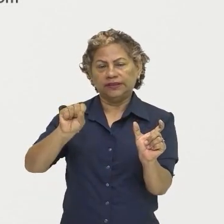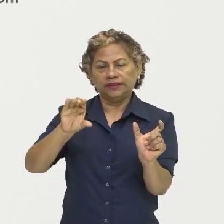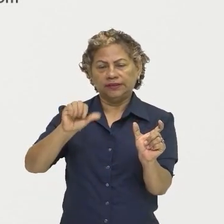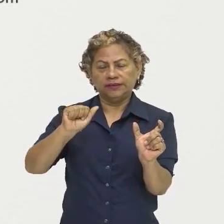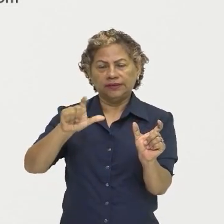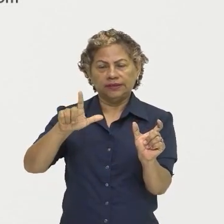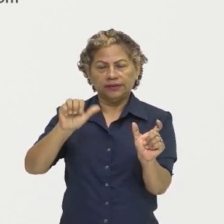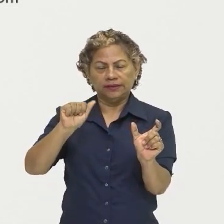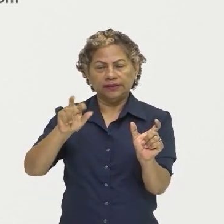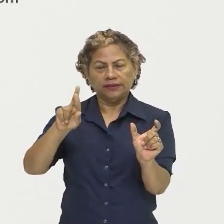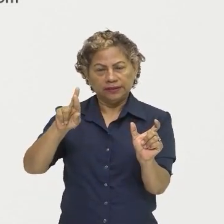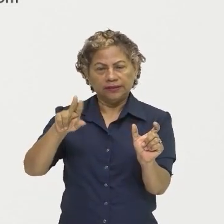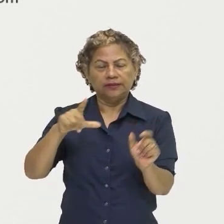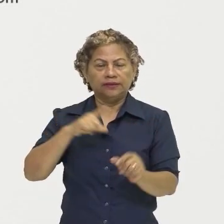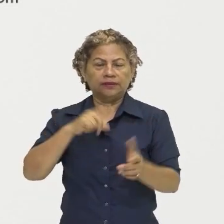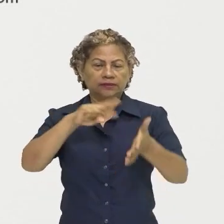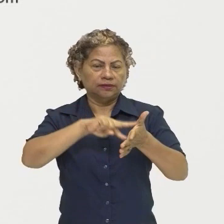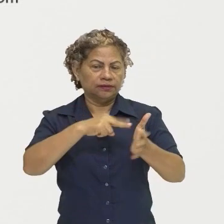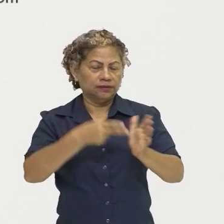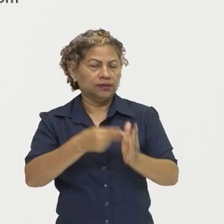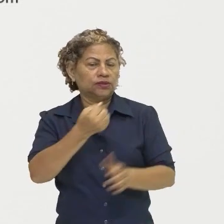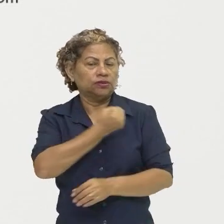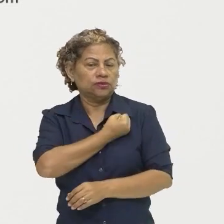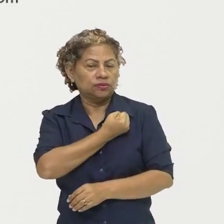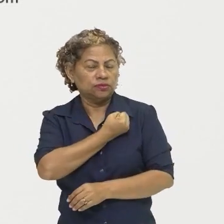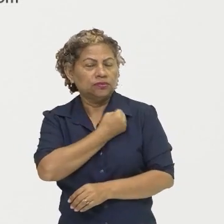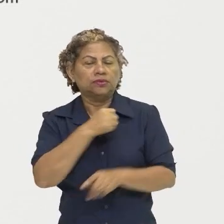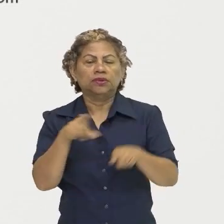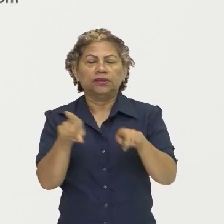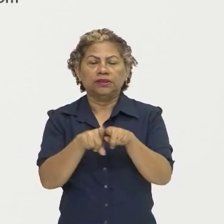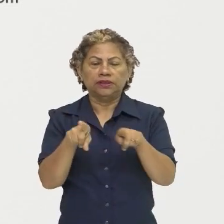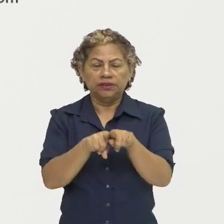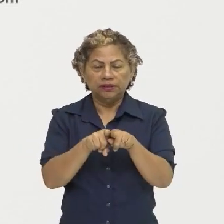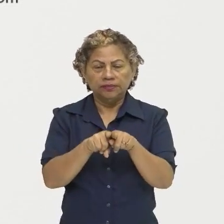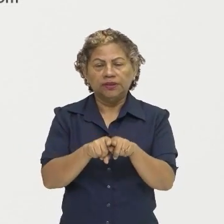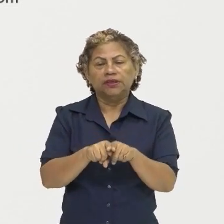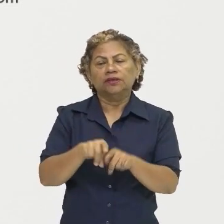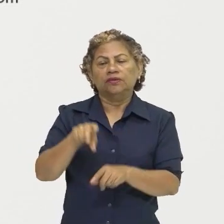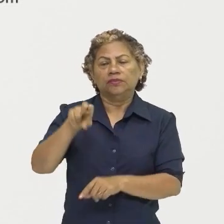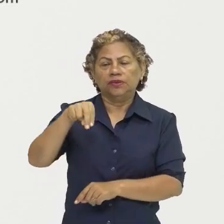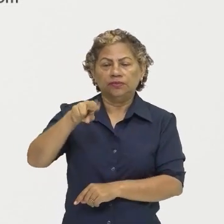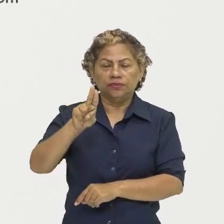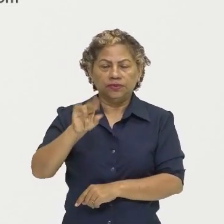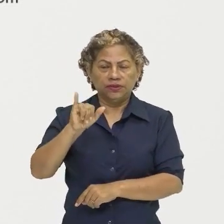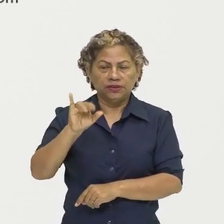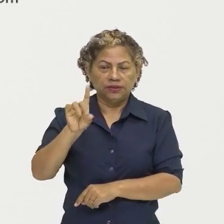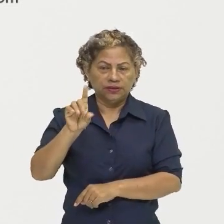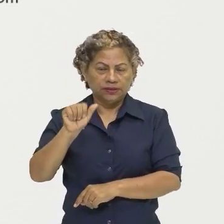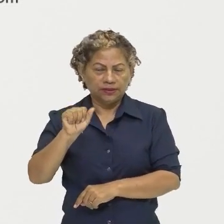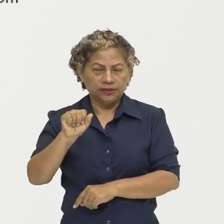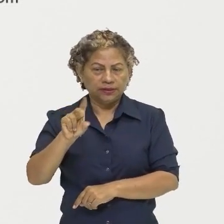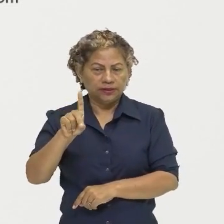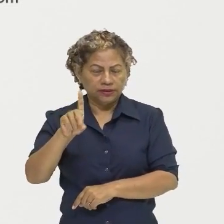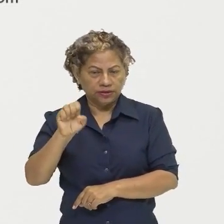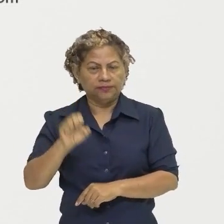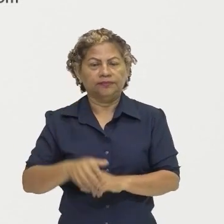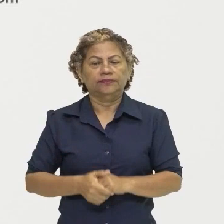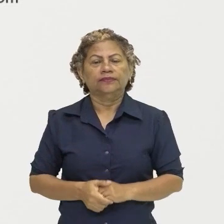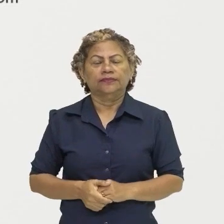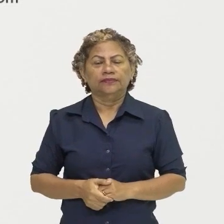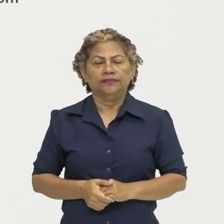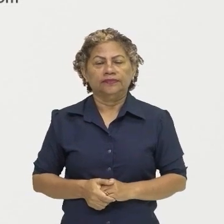é representada por um número e uma unidade. Ó. Número 30. E a